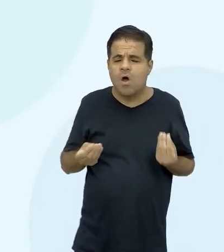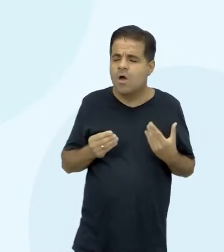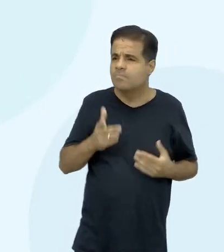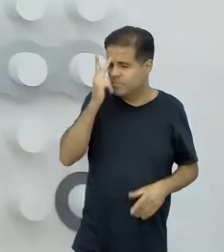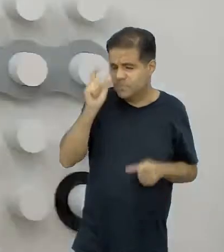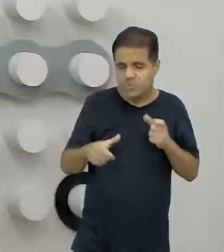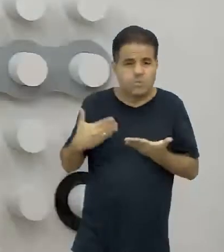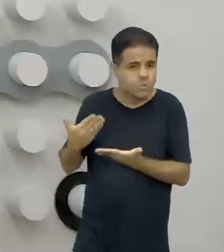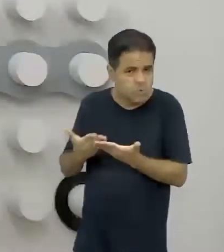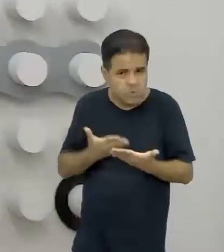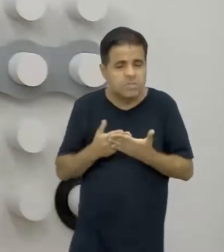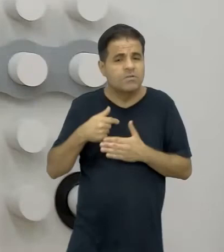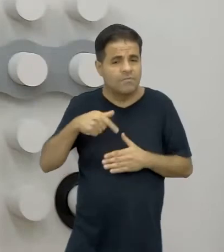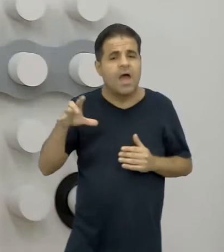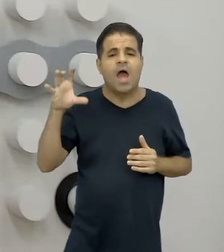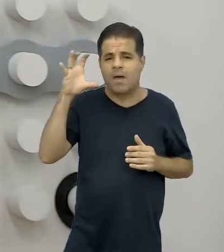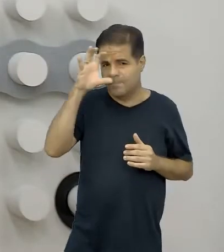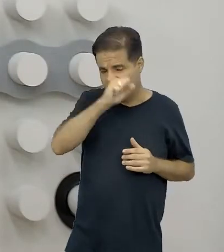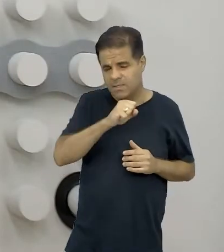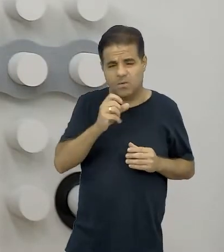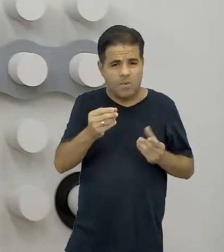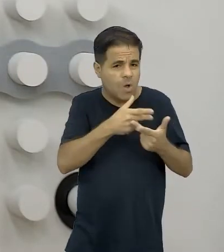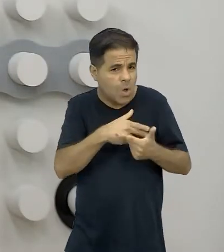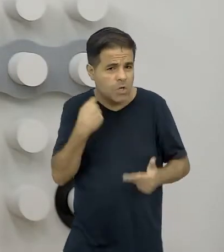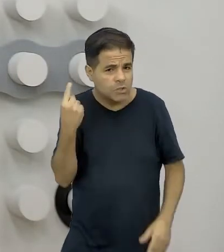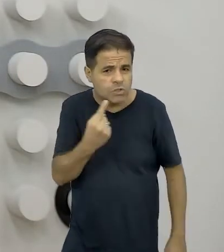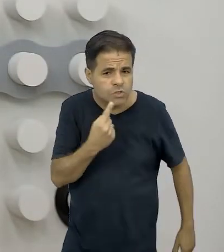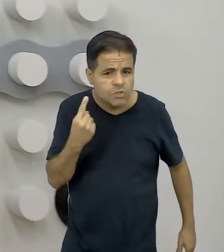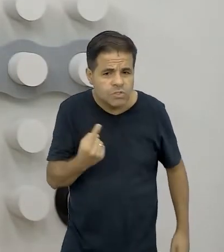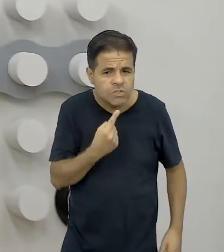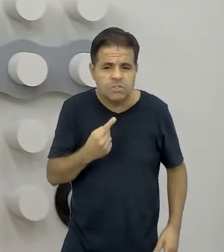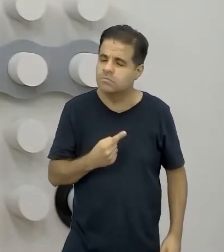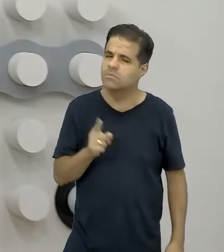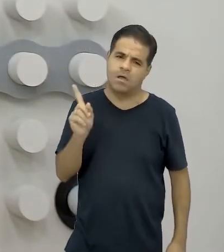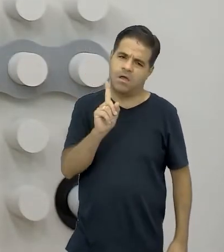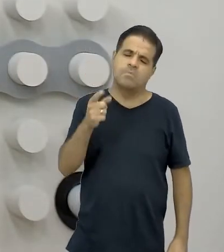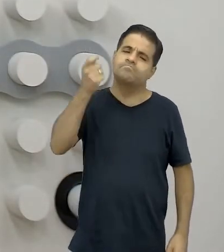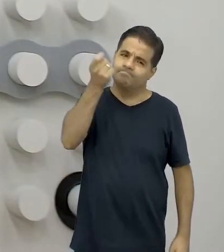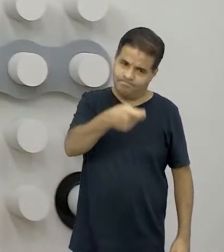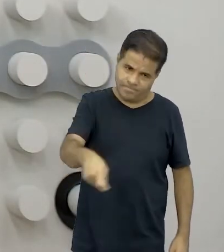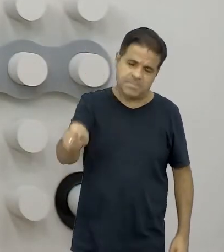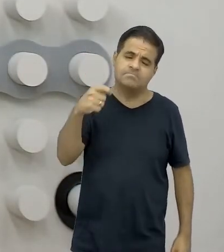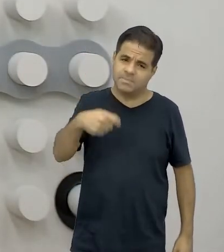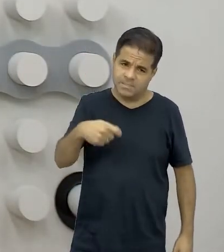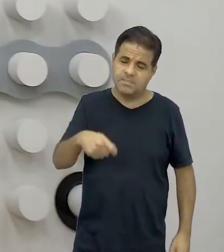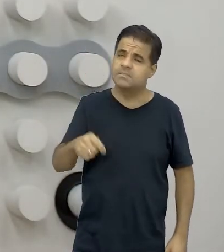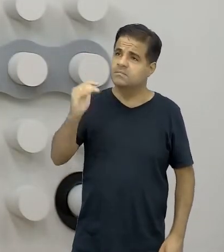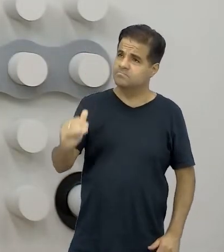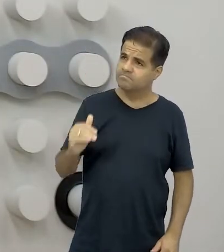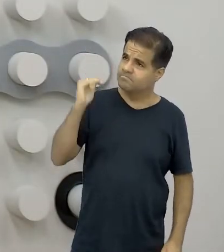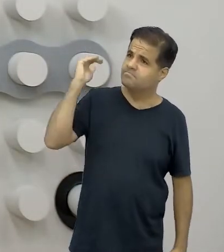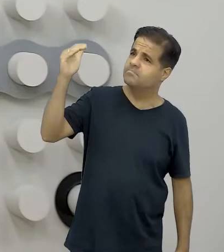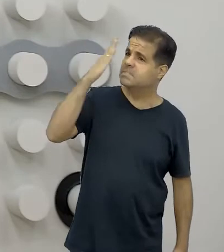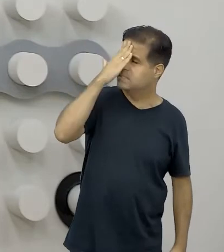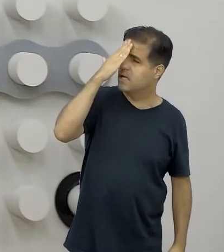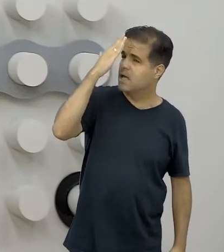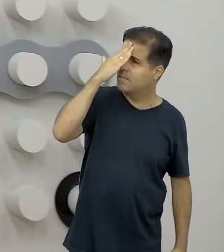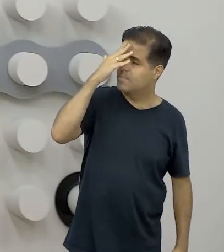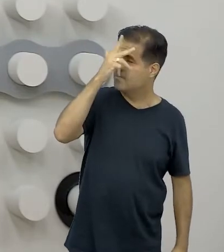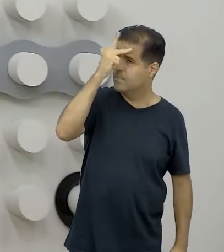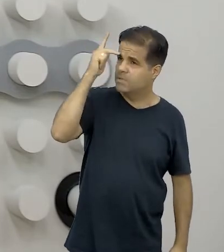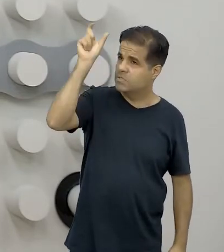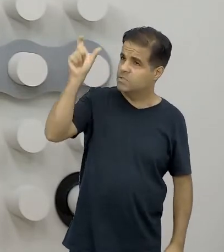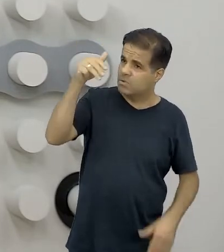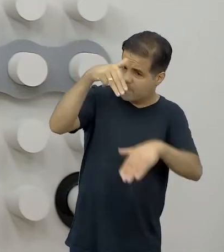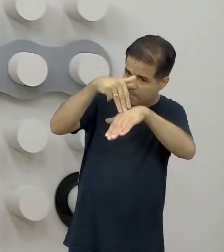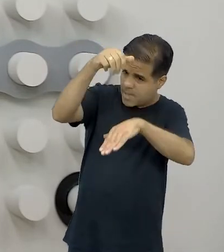um estudante ele vai aprender uma coisa sozinho? Ele precisa da autoridade, do saber do mestre.